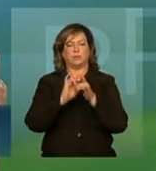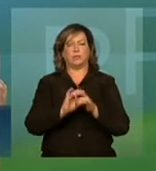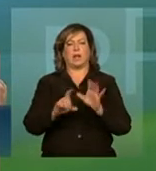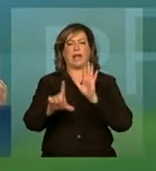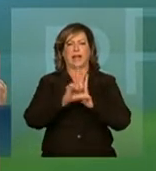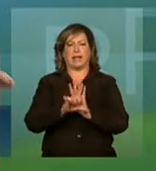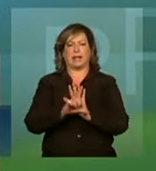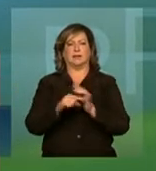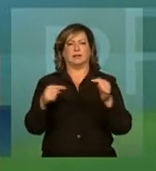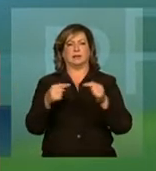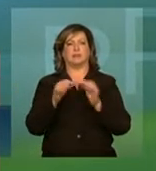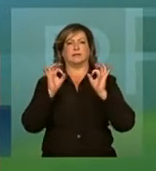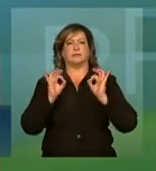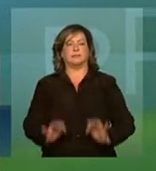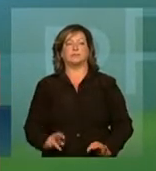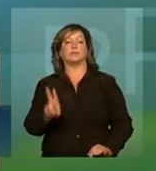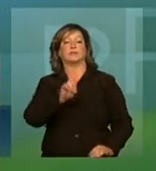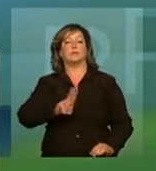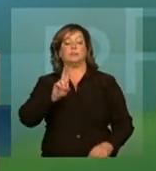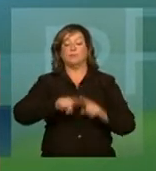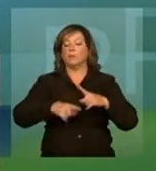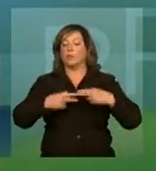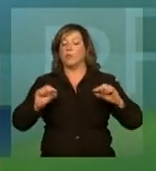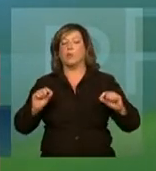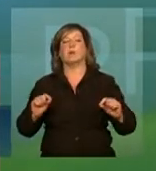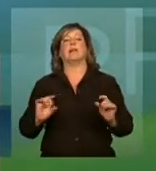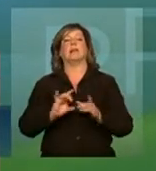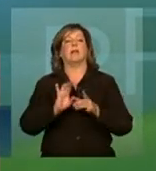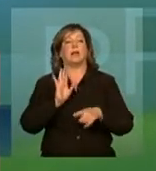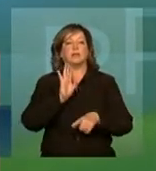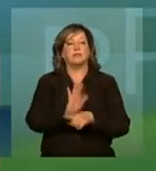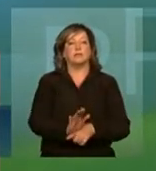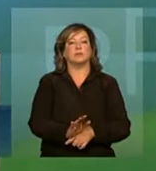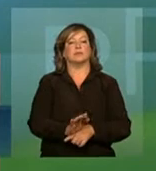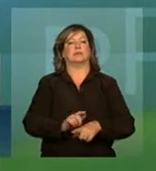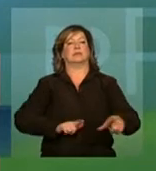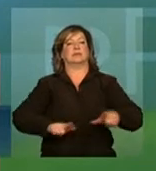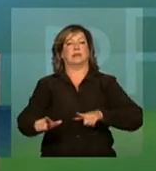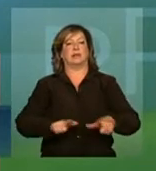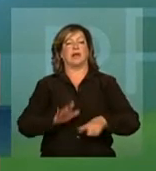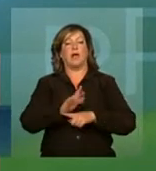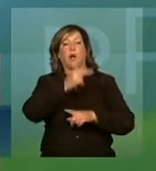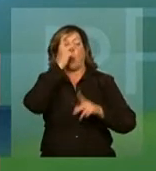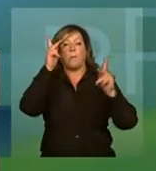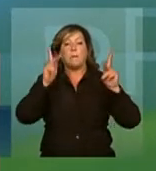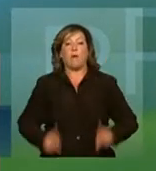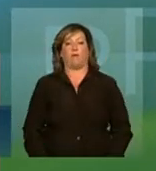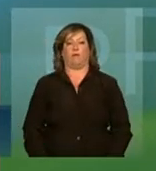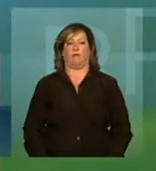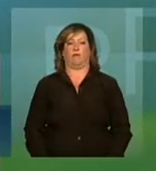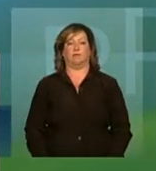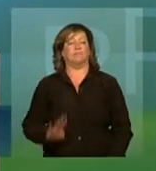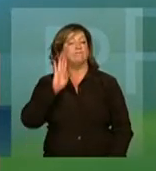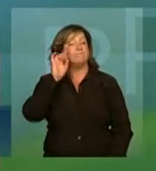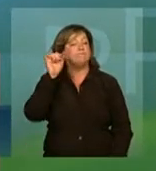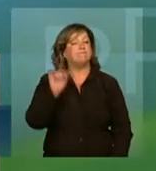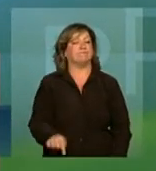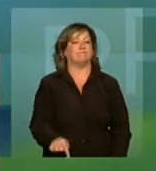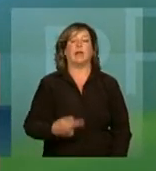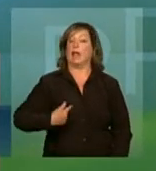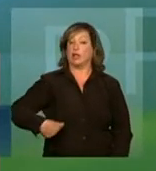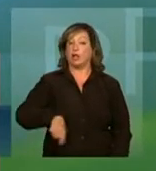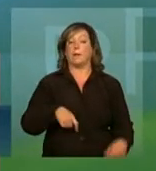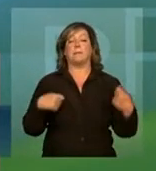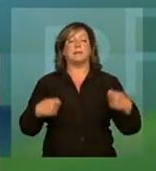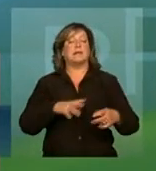na capacidade de usar os instrumentos que lhe permitem atuar em favor dos legítimos interesses da população. Todos nós precisamos